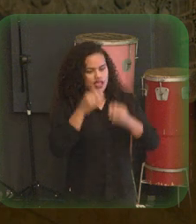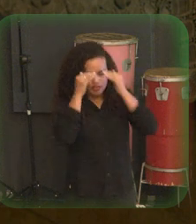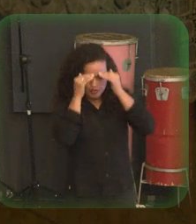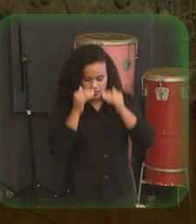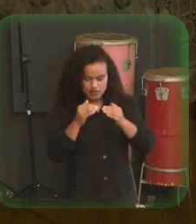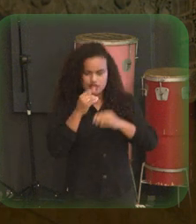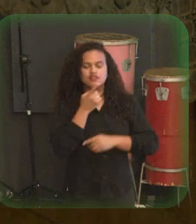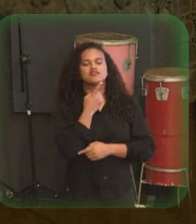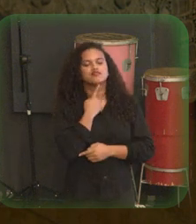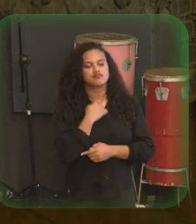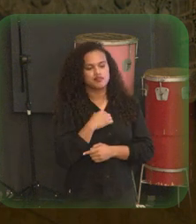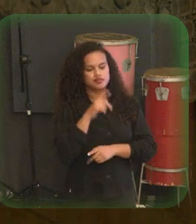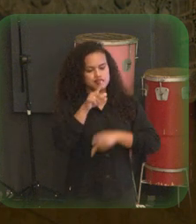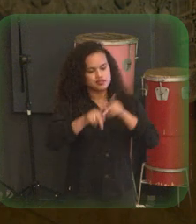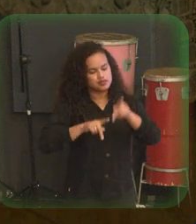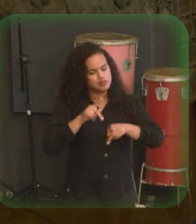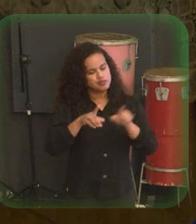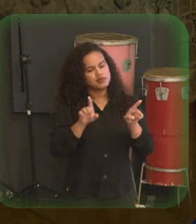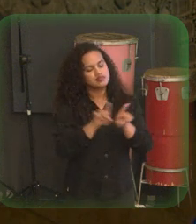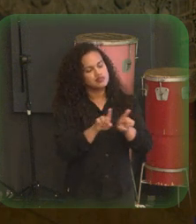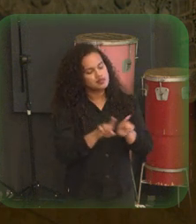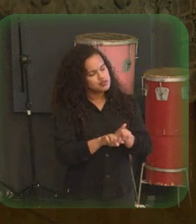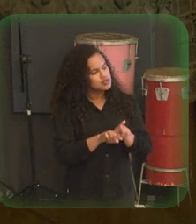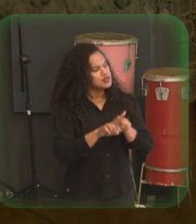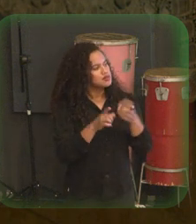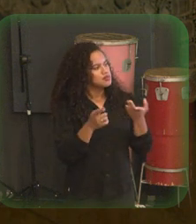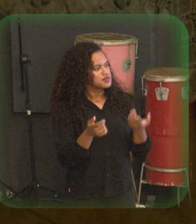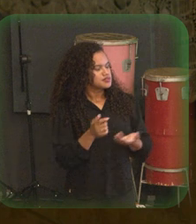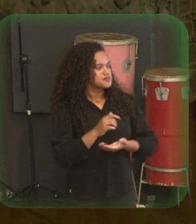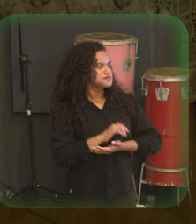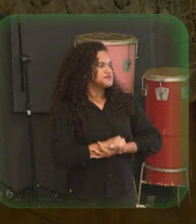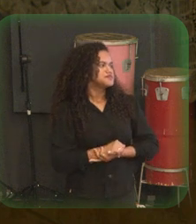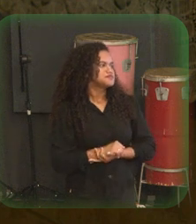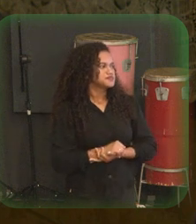povo, se faz respeitando também